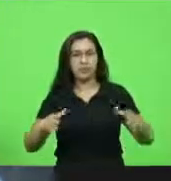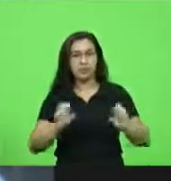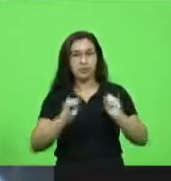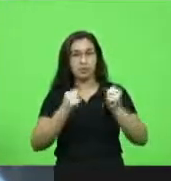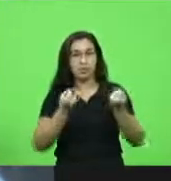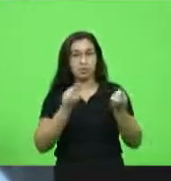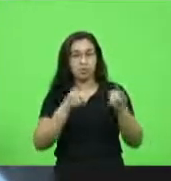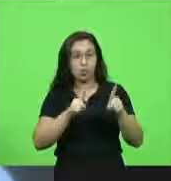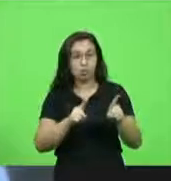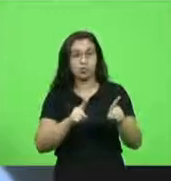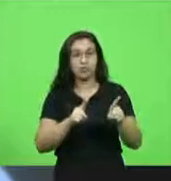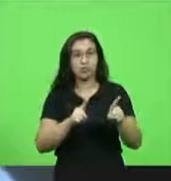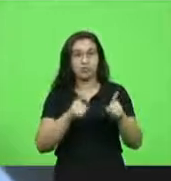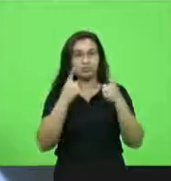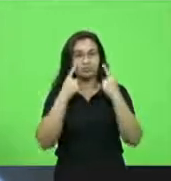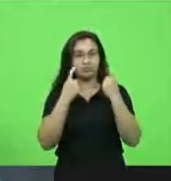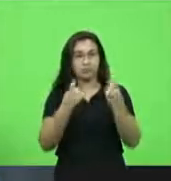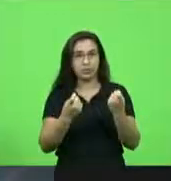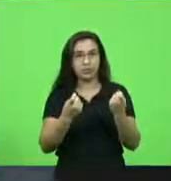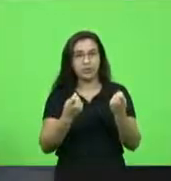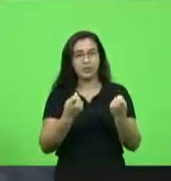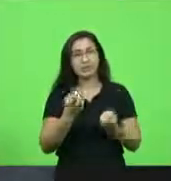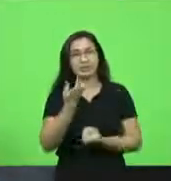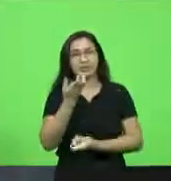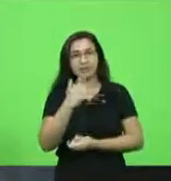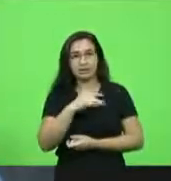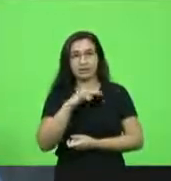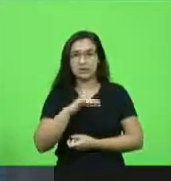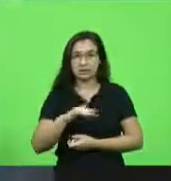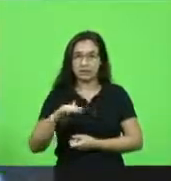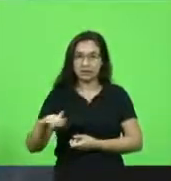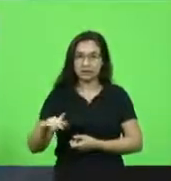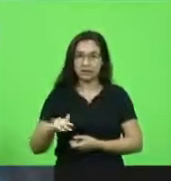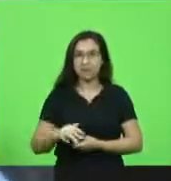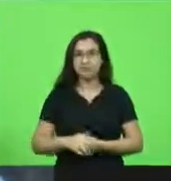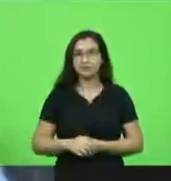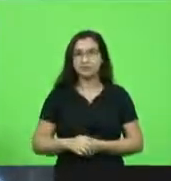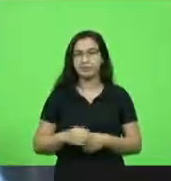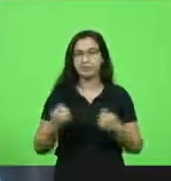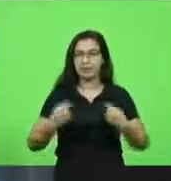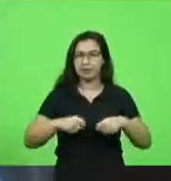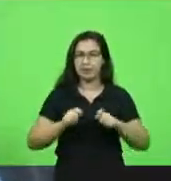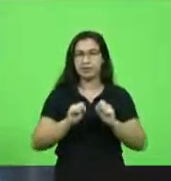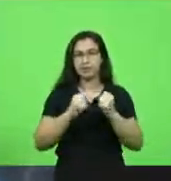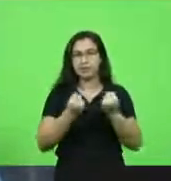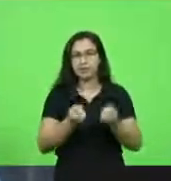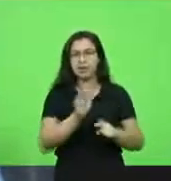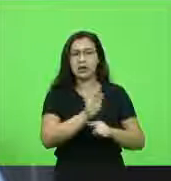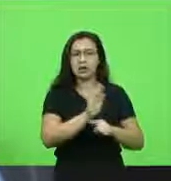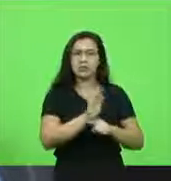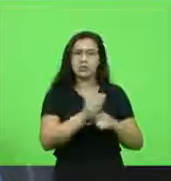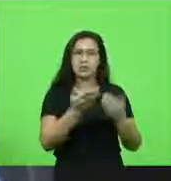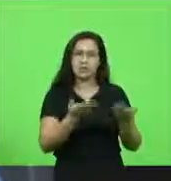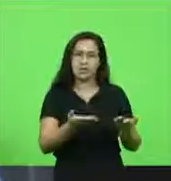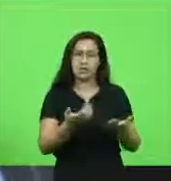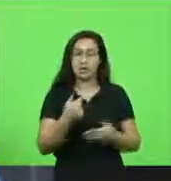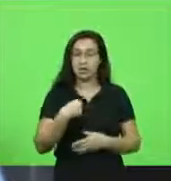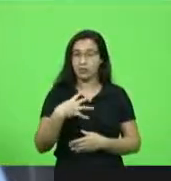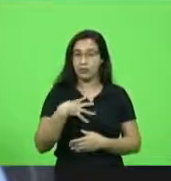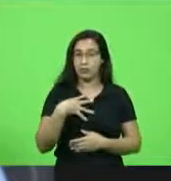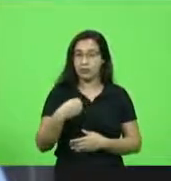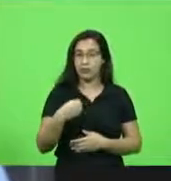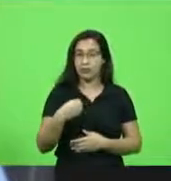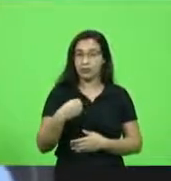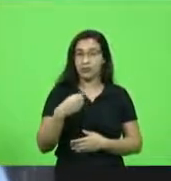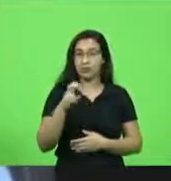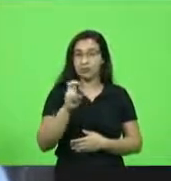gente possa se unir em prol dessa causa que é nobre. Vamos defender nossas crianças. Eu tenho o Mikaelzinho, meu filho de 5 anos,